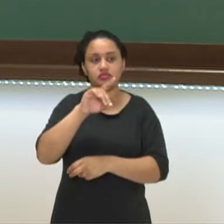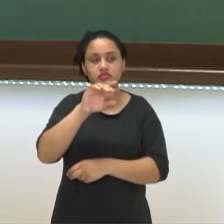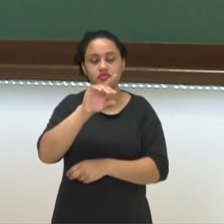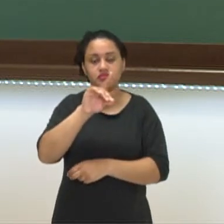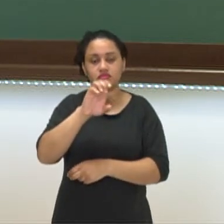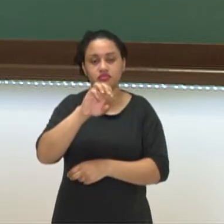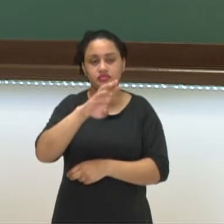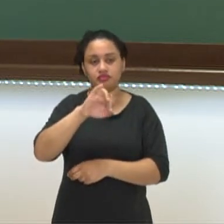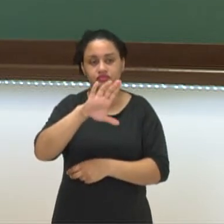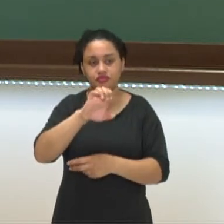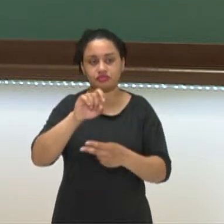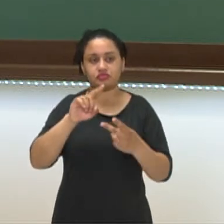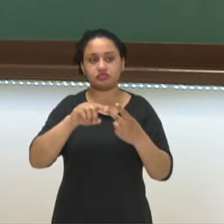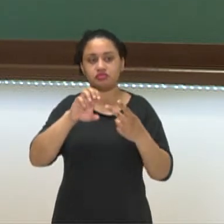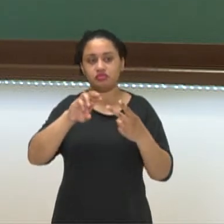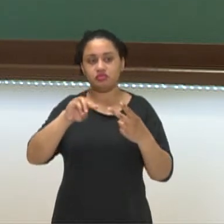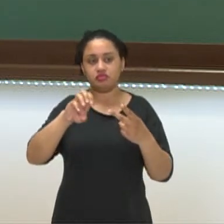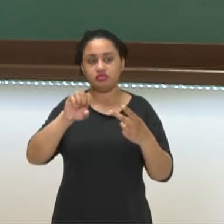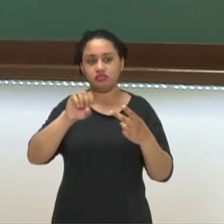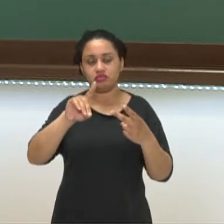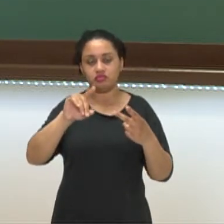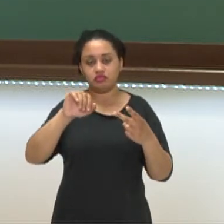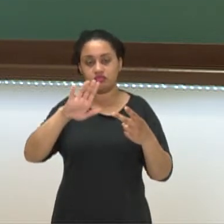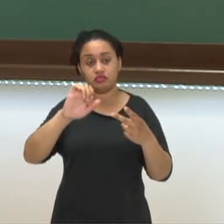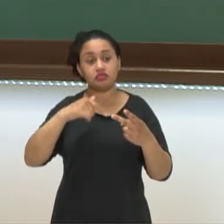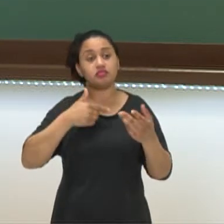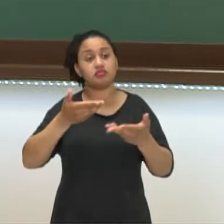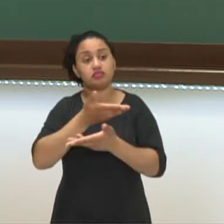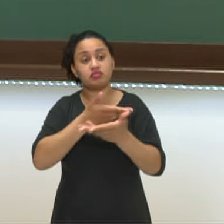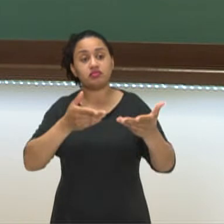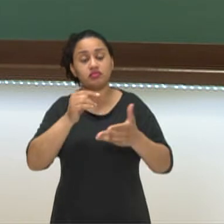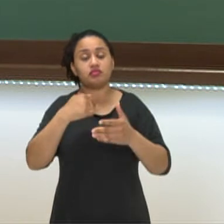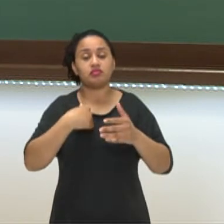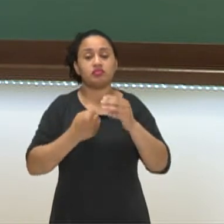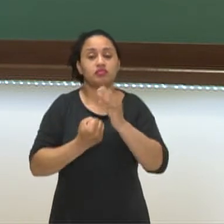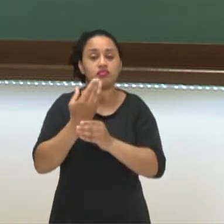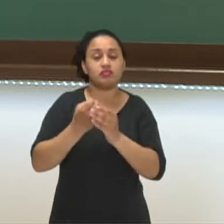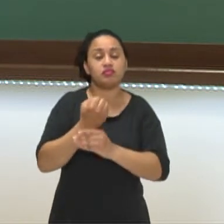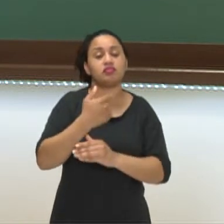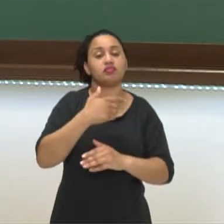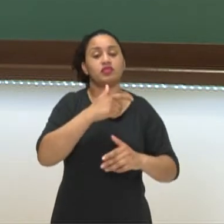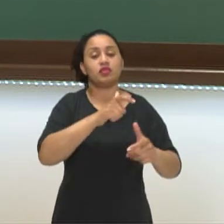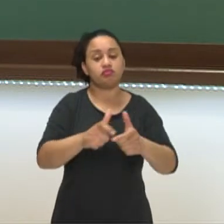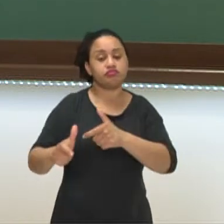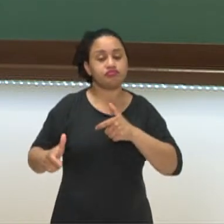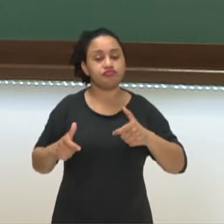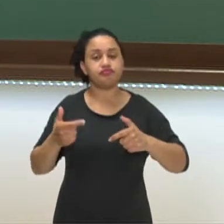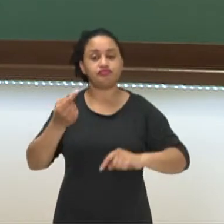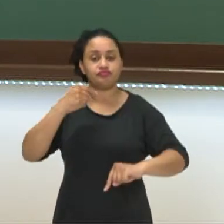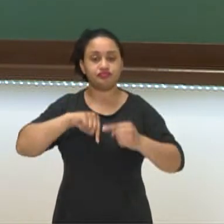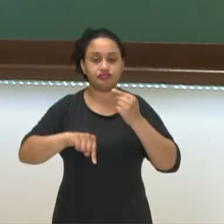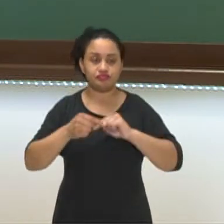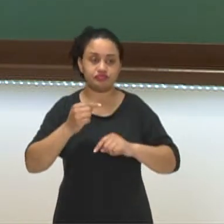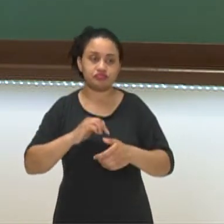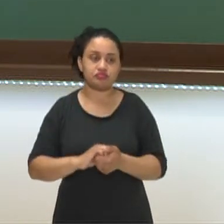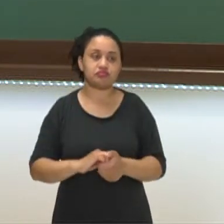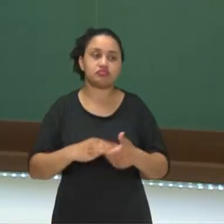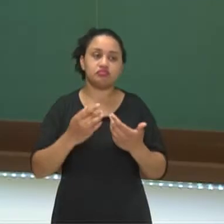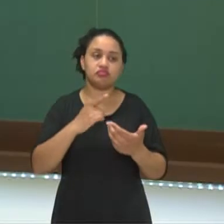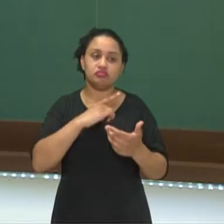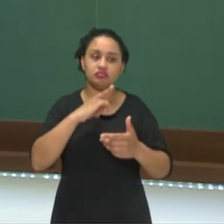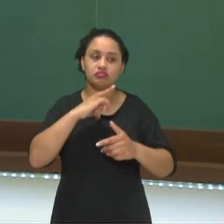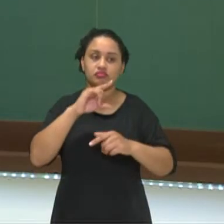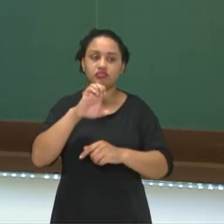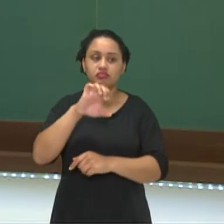e a ectoderme, vão estar relacionados com a formação de determinadas partes do organismo. Então, nós temos ali